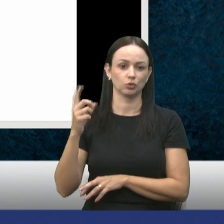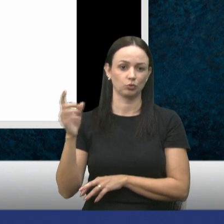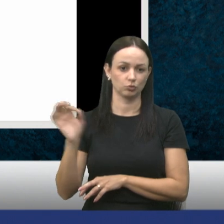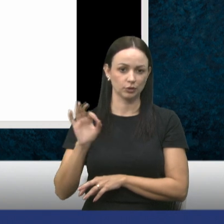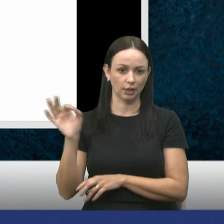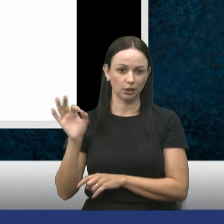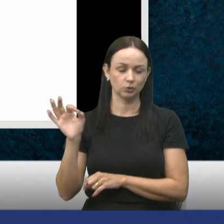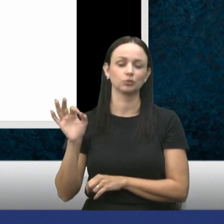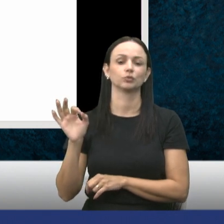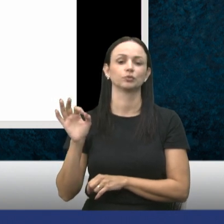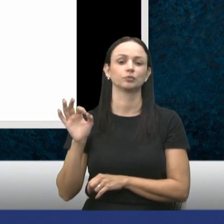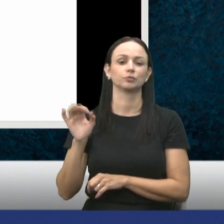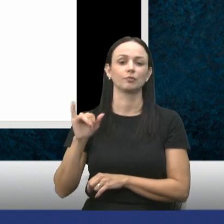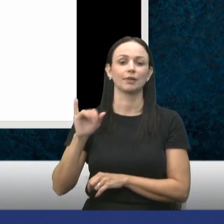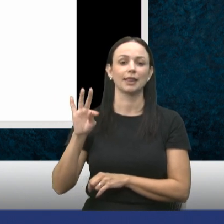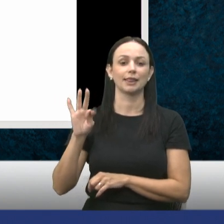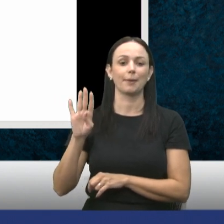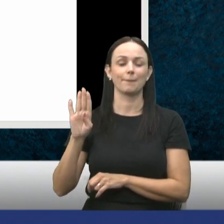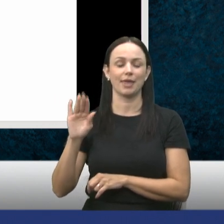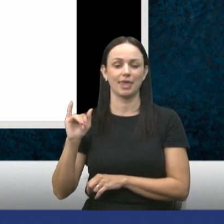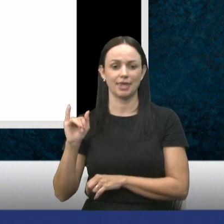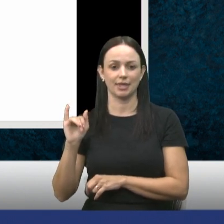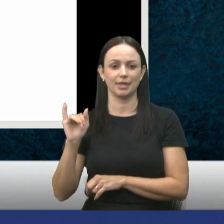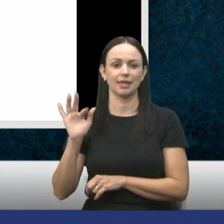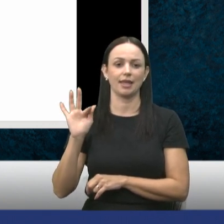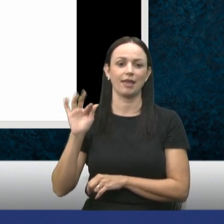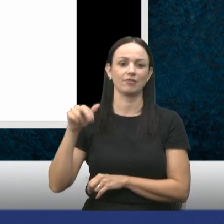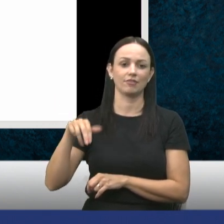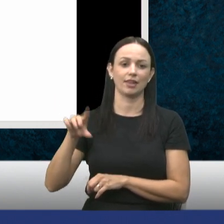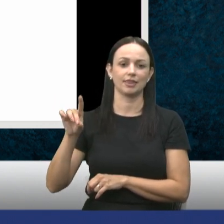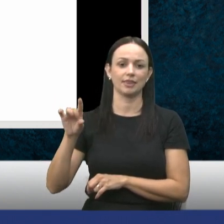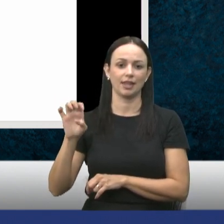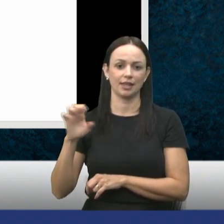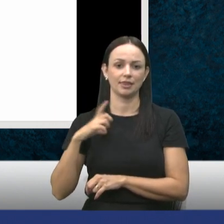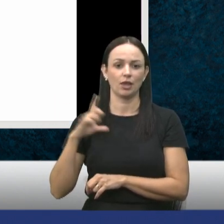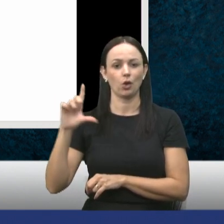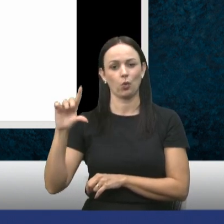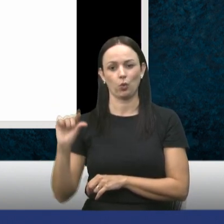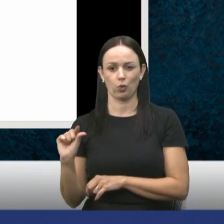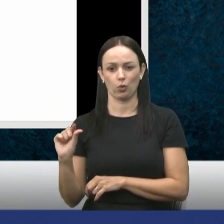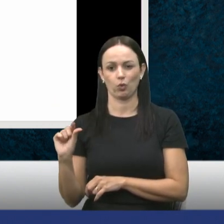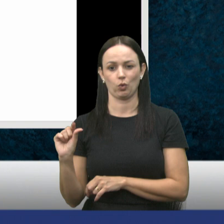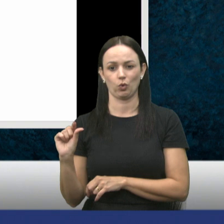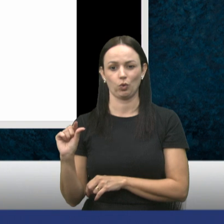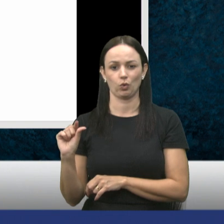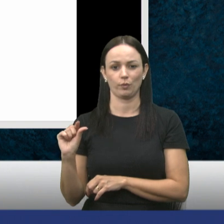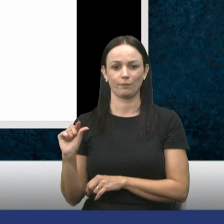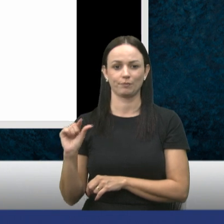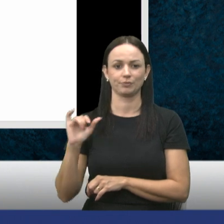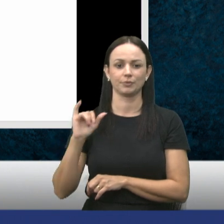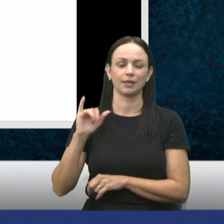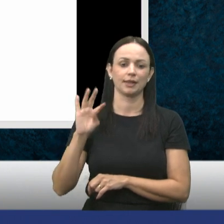8,51%. Já o ITBI e o FNDE tiveram queda de